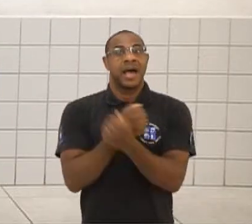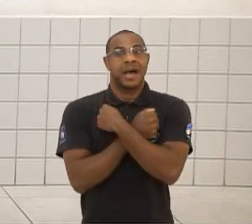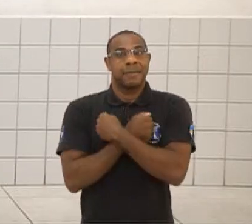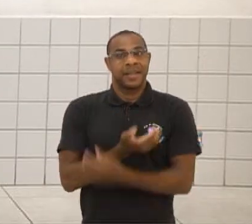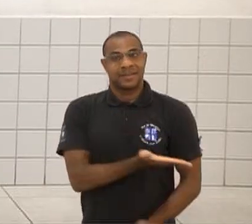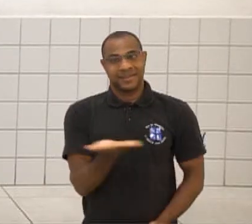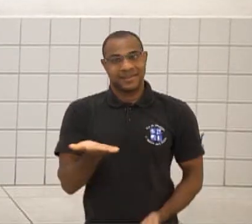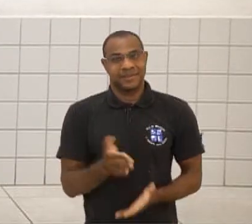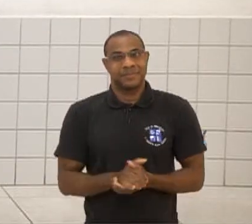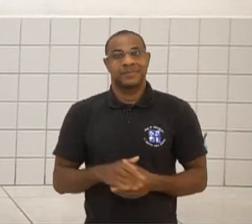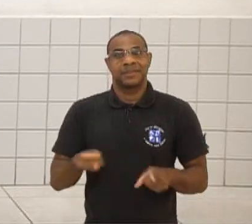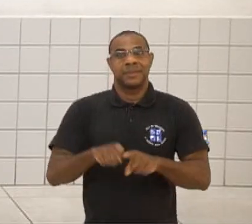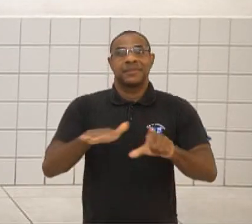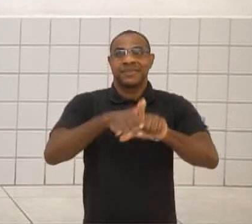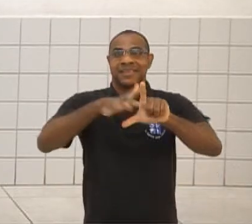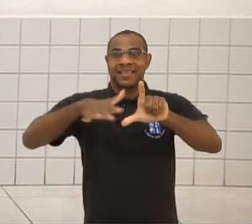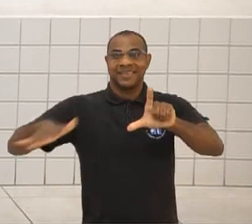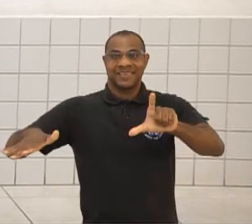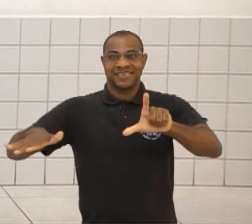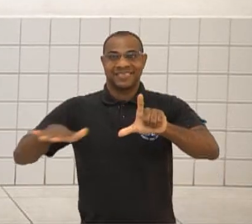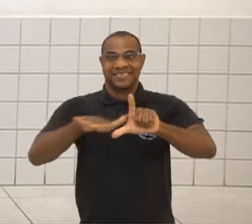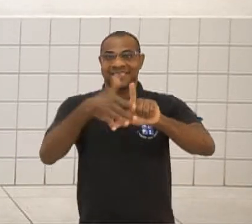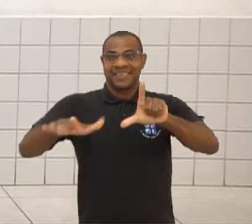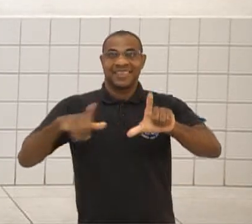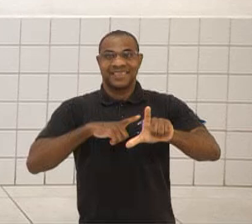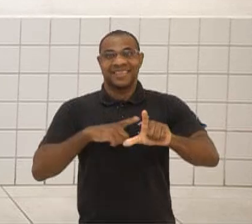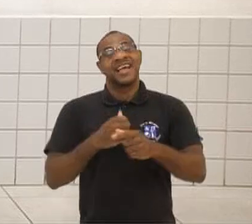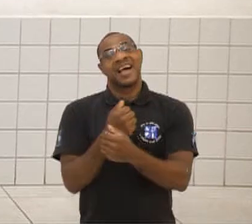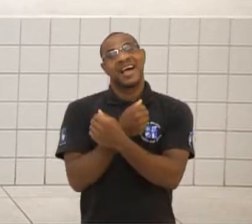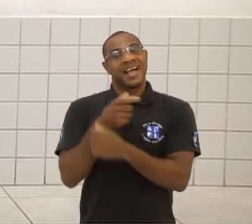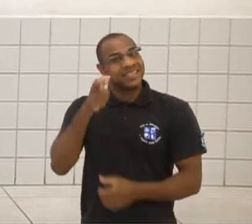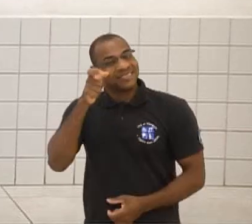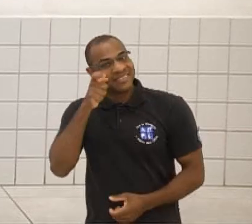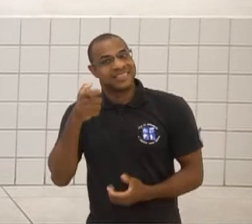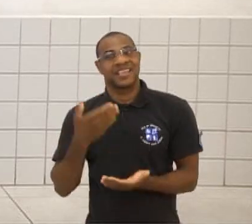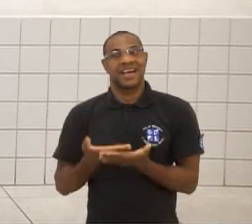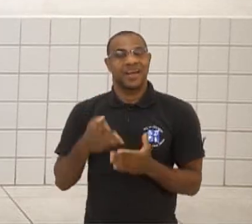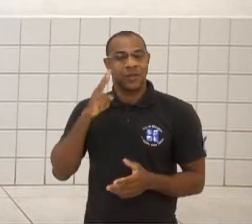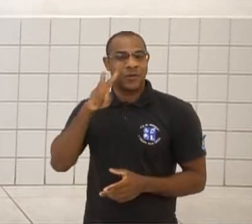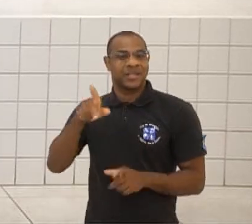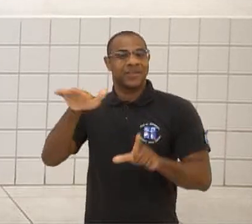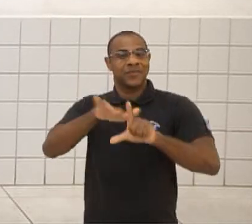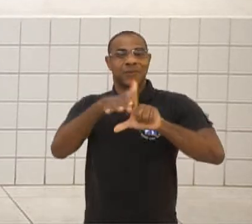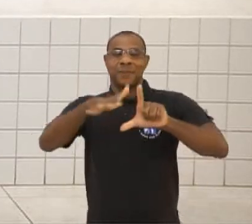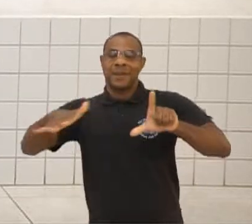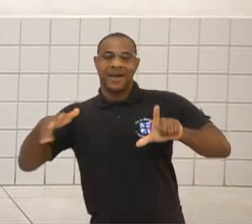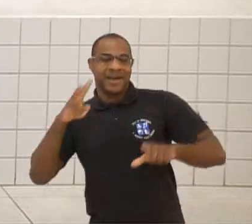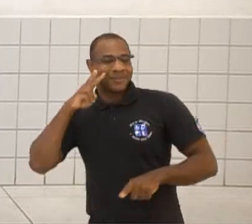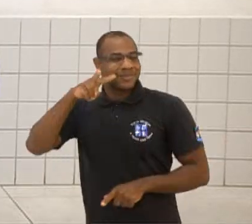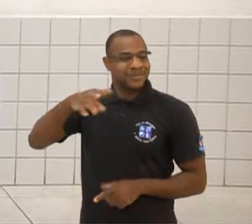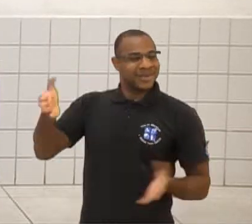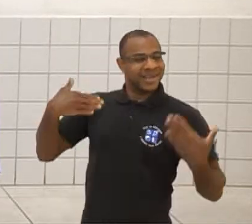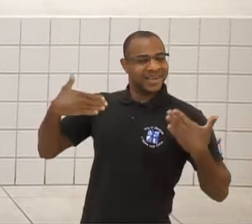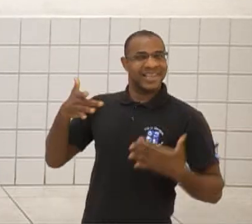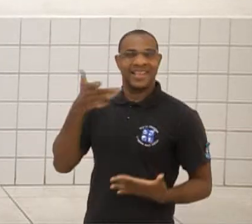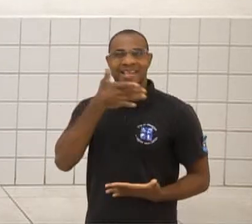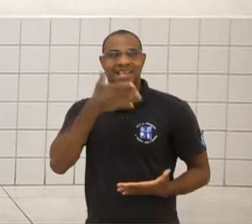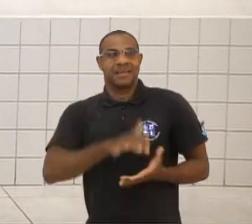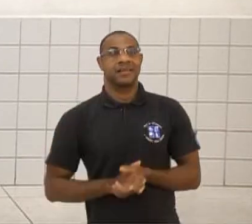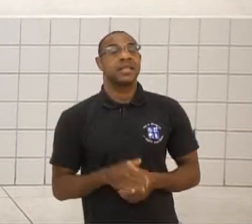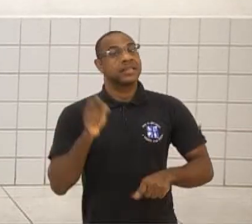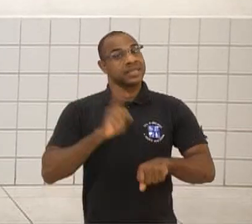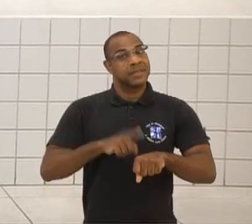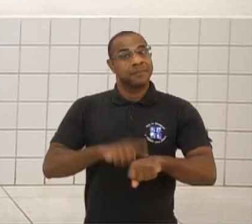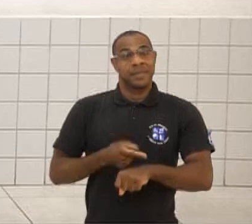também para o pessoal do litoral do Paraná, né, que está aqui assistindo a nossa aula e olhando o mar. Que coisa boa, Ai, hein, que delícia, gente? com esse calor, não? Falta só um tempinho,